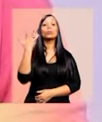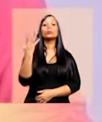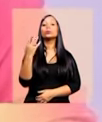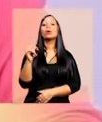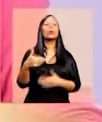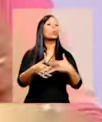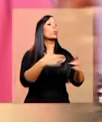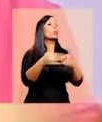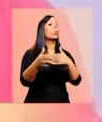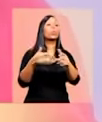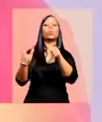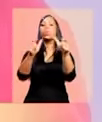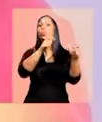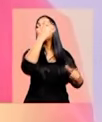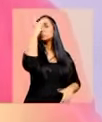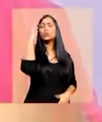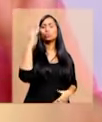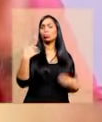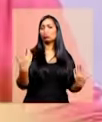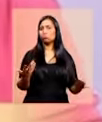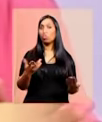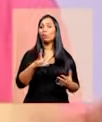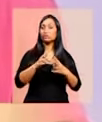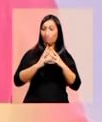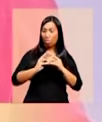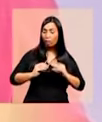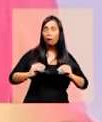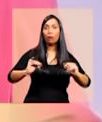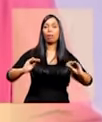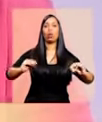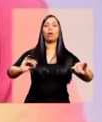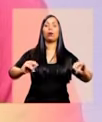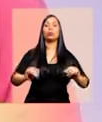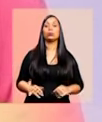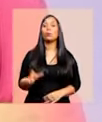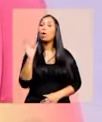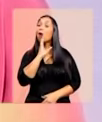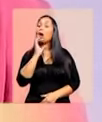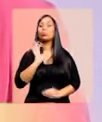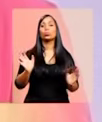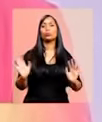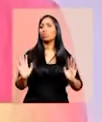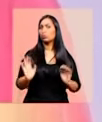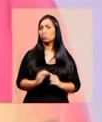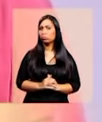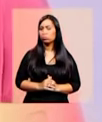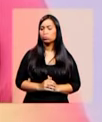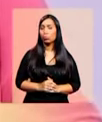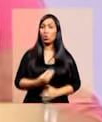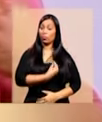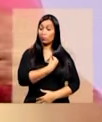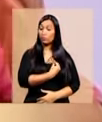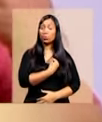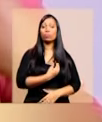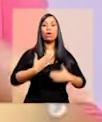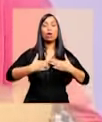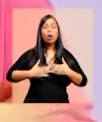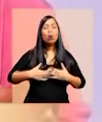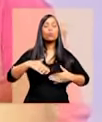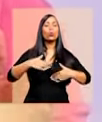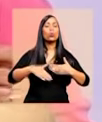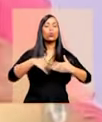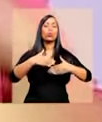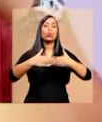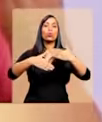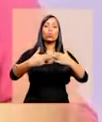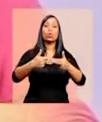com você é o que vai acontecer com qualquer outro ser vivo. Você vai se decompor. Isso não me gera uma urgência, não. Muito pelo contrário. Eu vivo minha vida